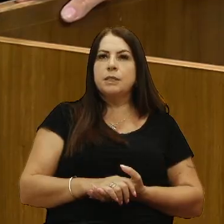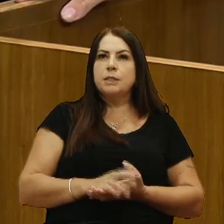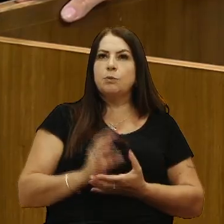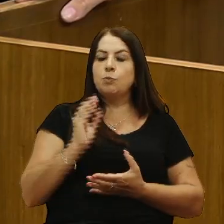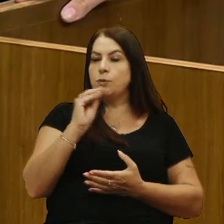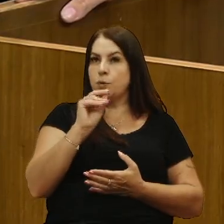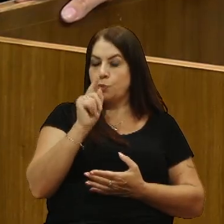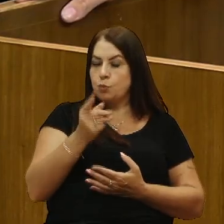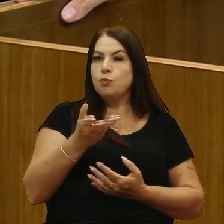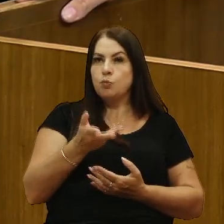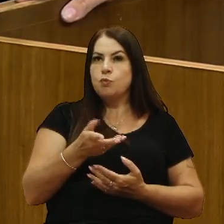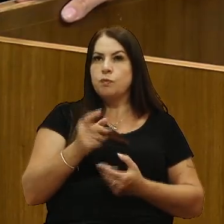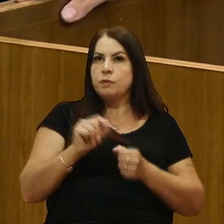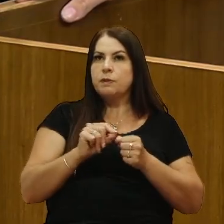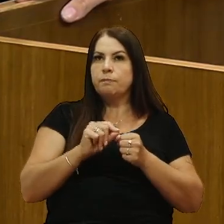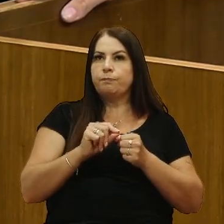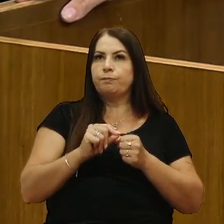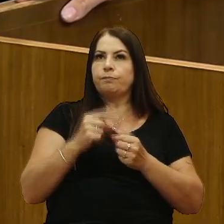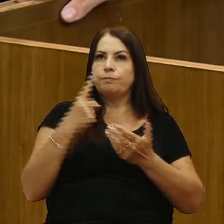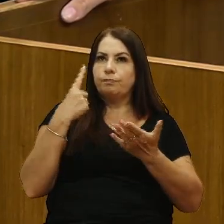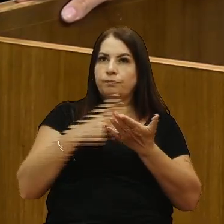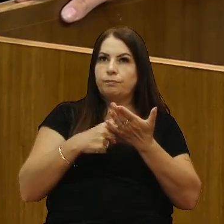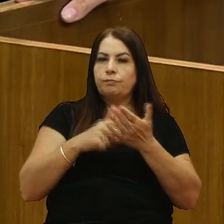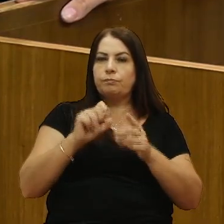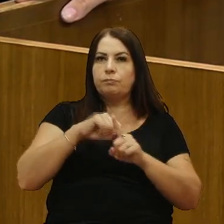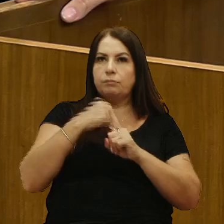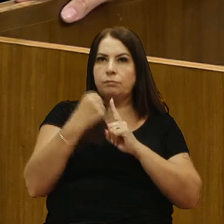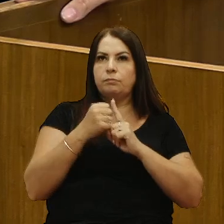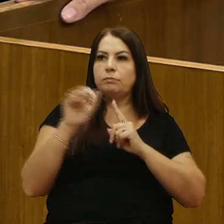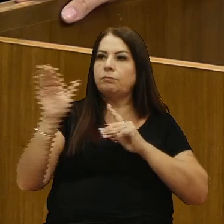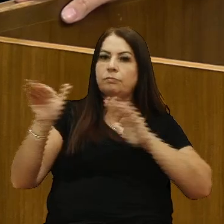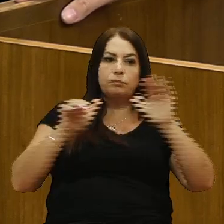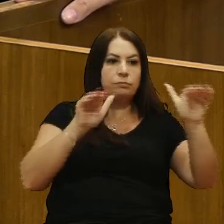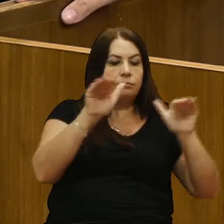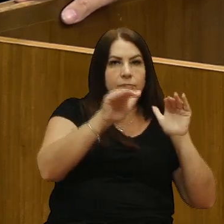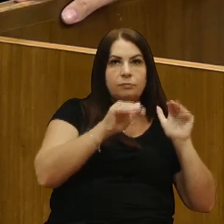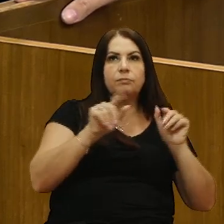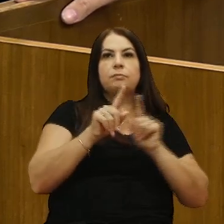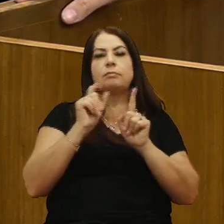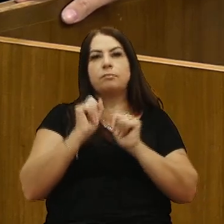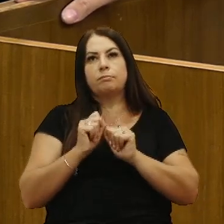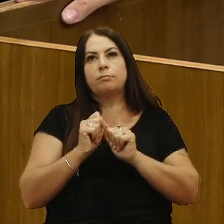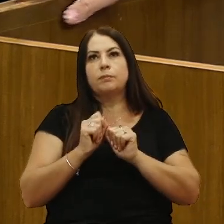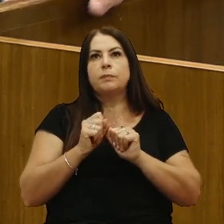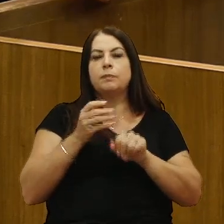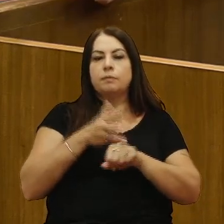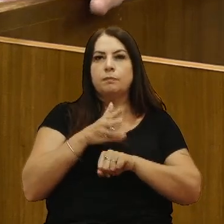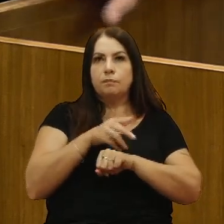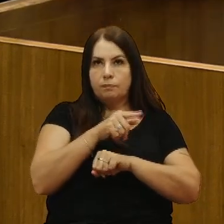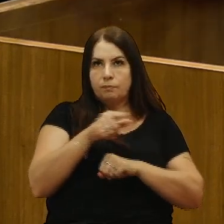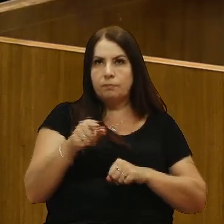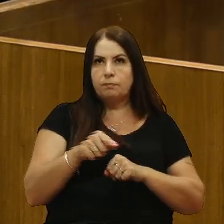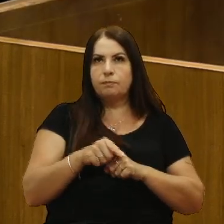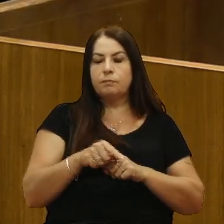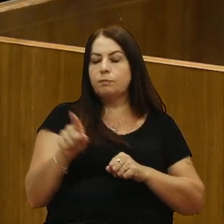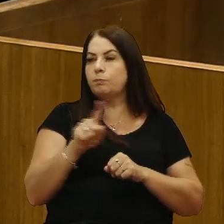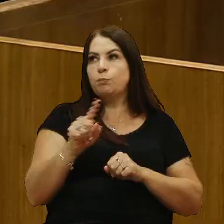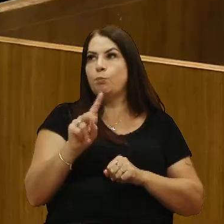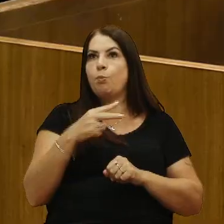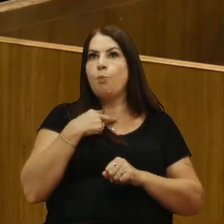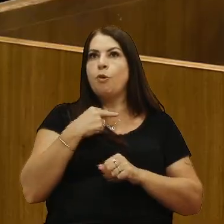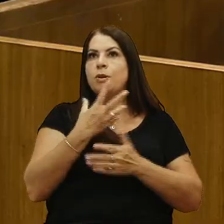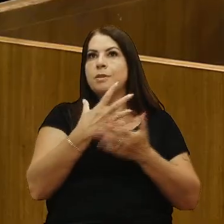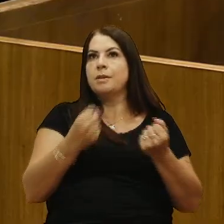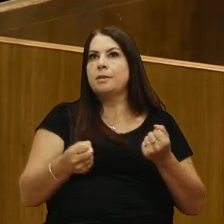colocadas hoje. Então, foi feito esse grande pacto e a sociedade está sendo chamada para que a gente possa participar disso, porque é inaceitável.